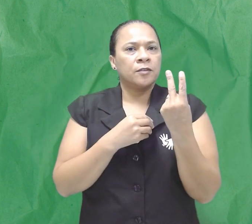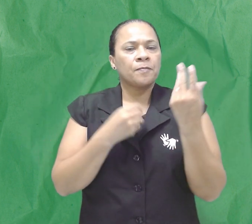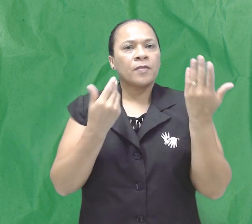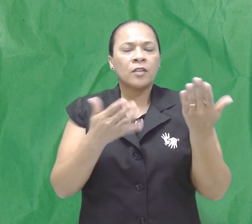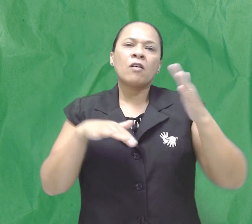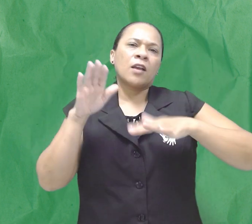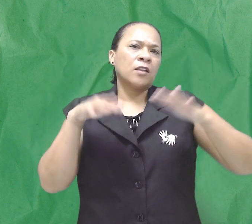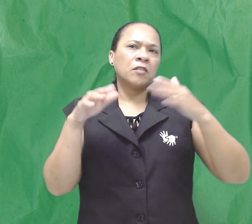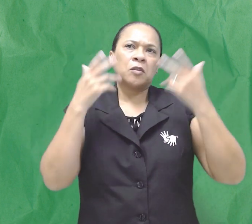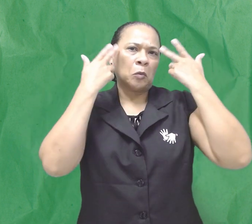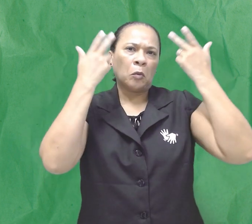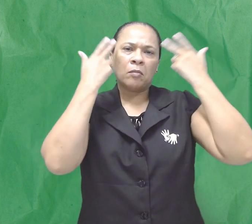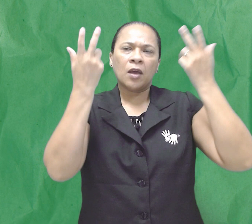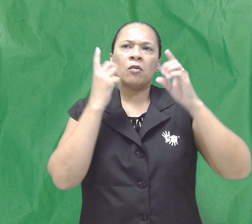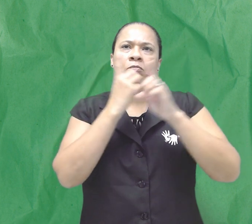comum,